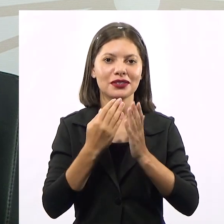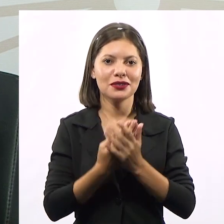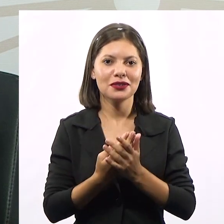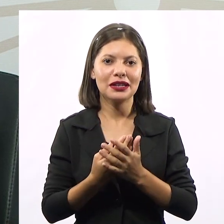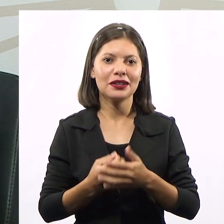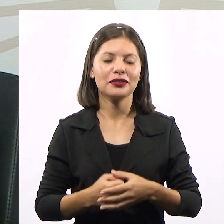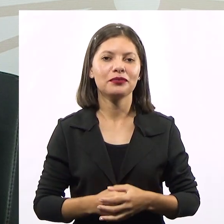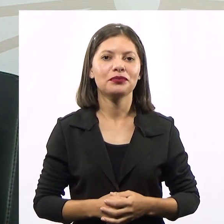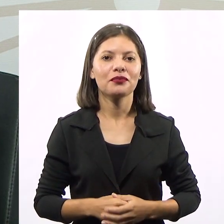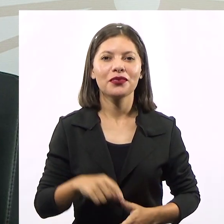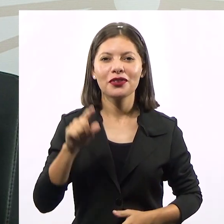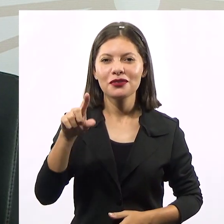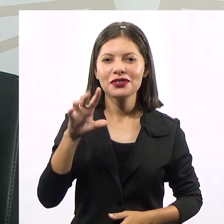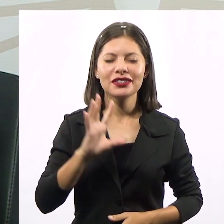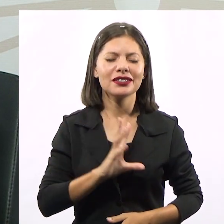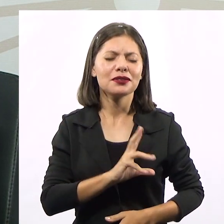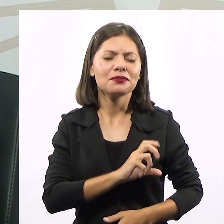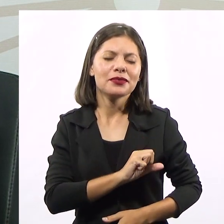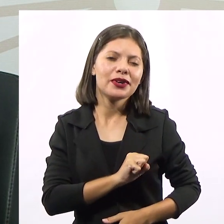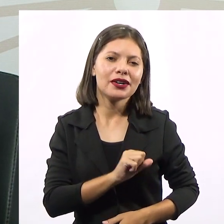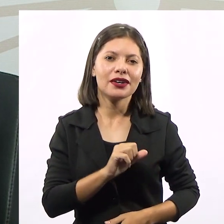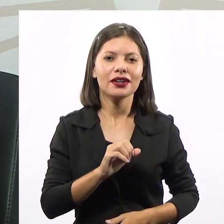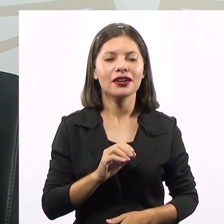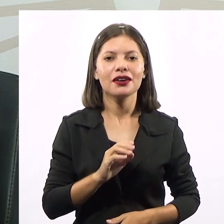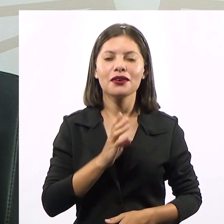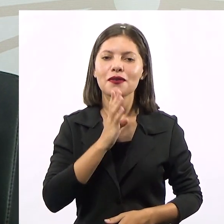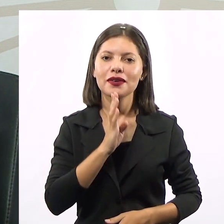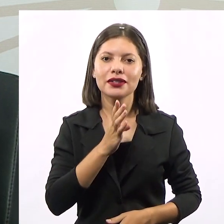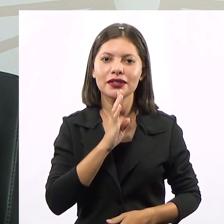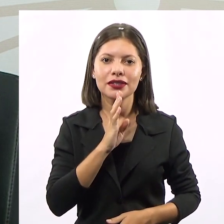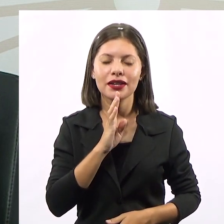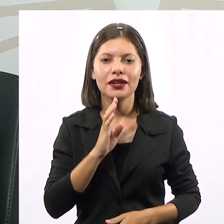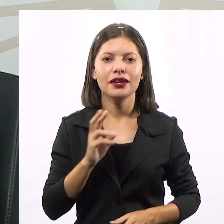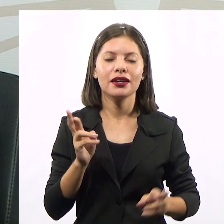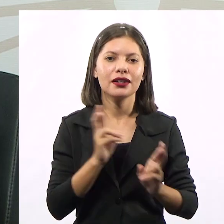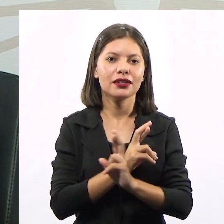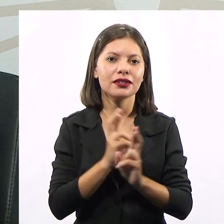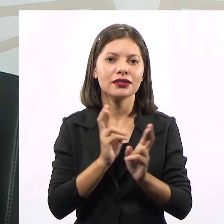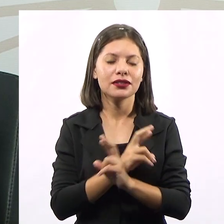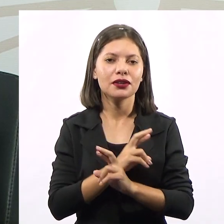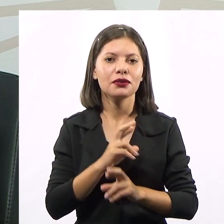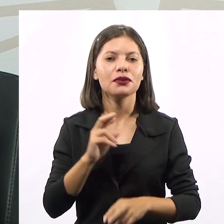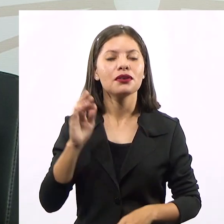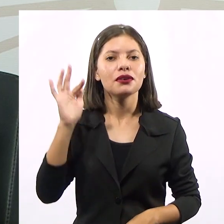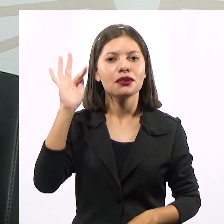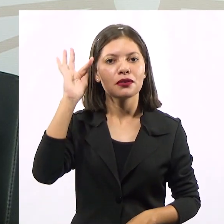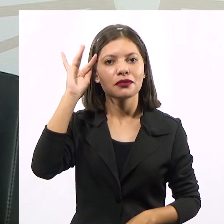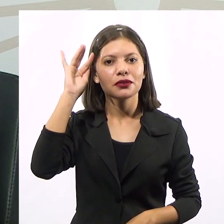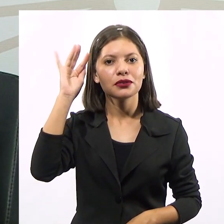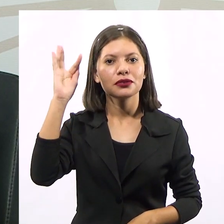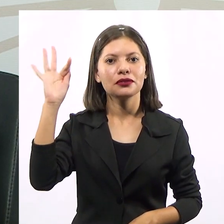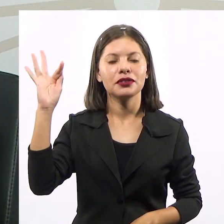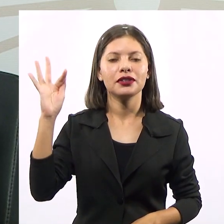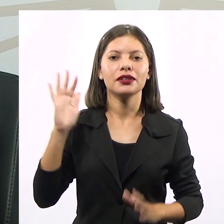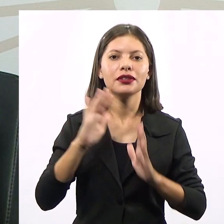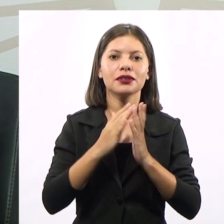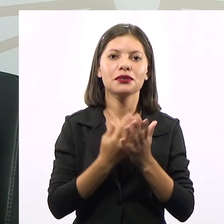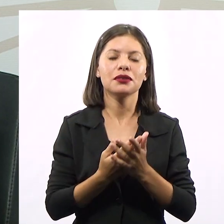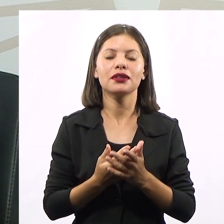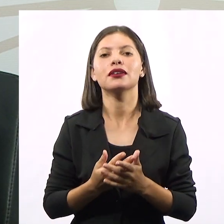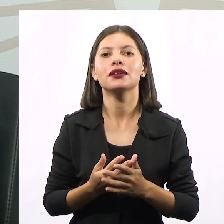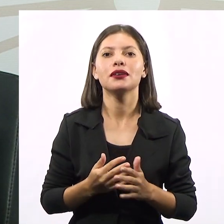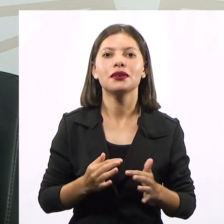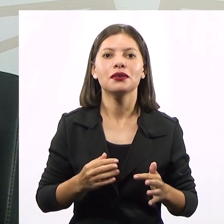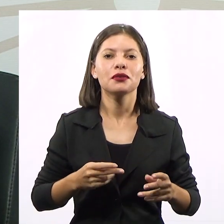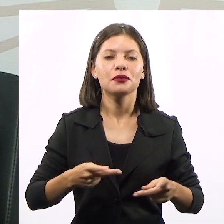falou, realmente acredito que vocês vão amar conhecer essa relação com a filosofia e com um projeto, a escola como